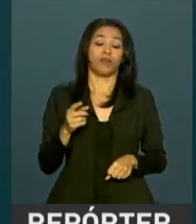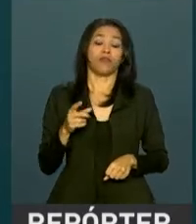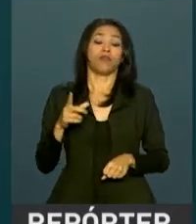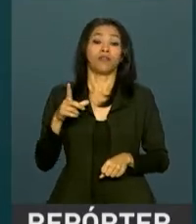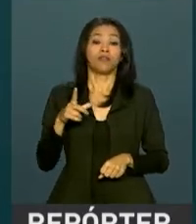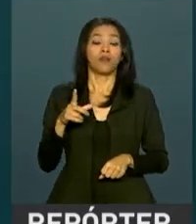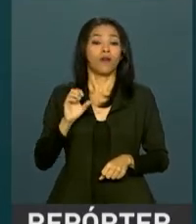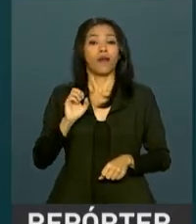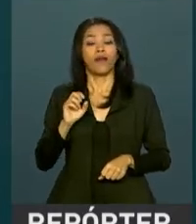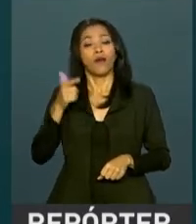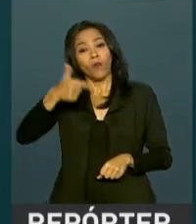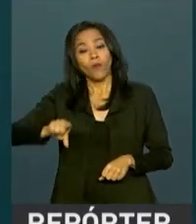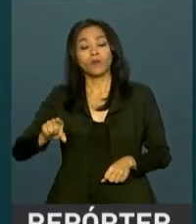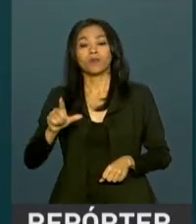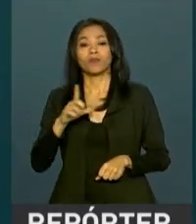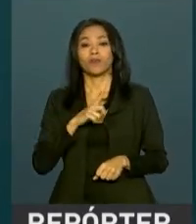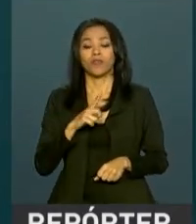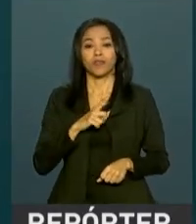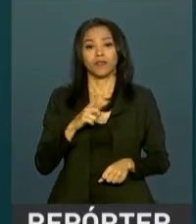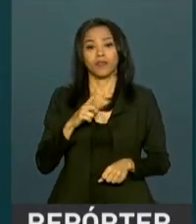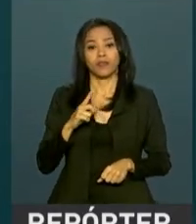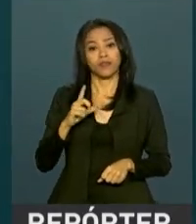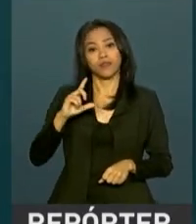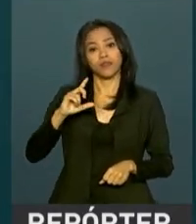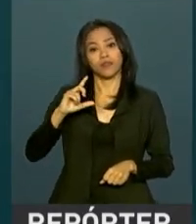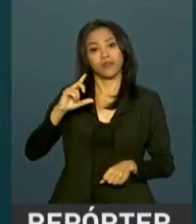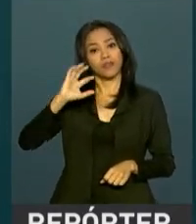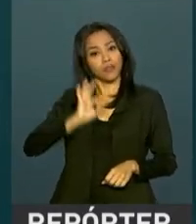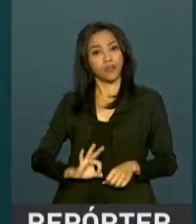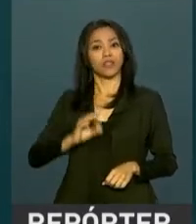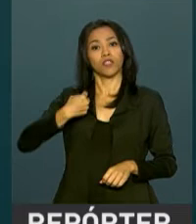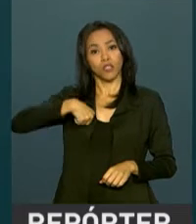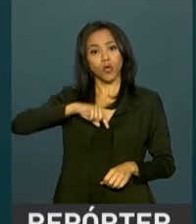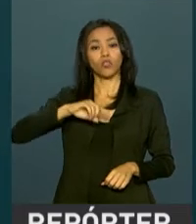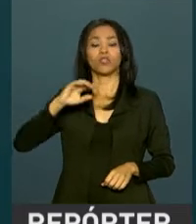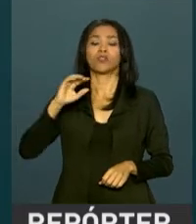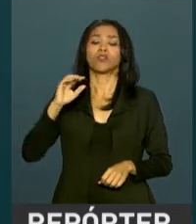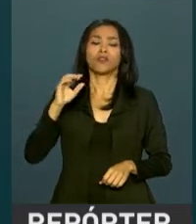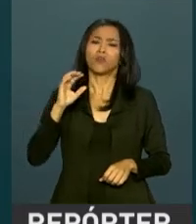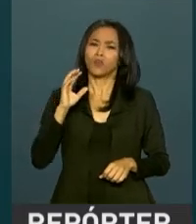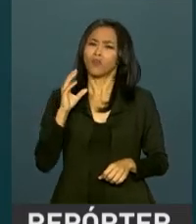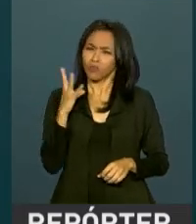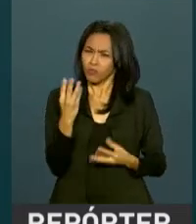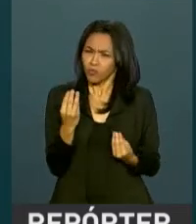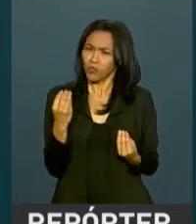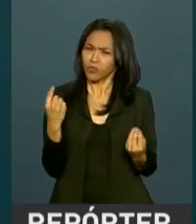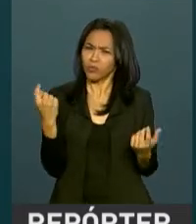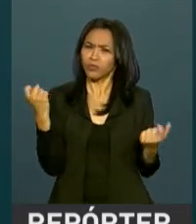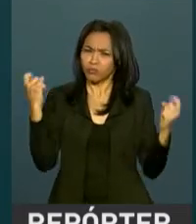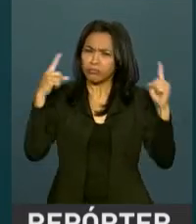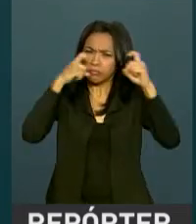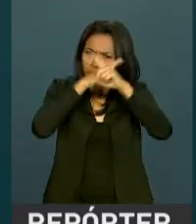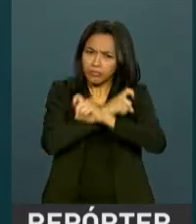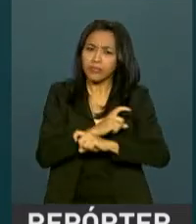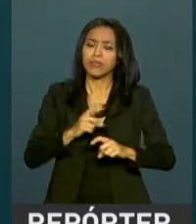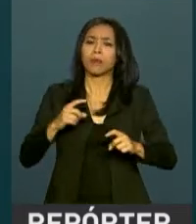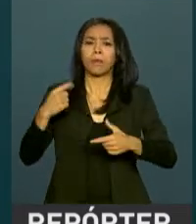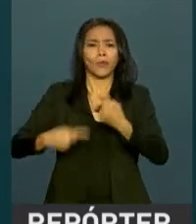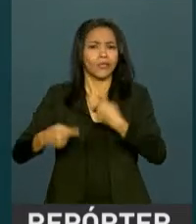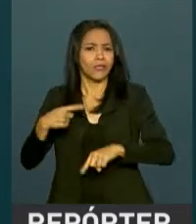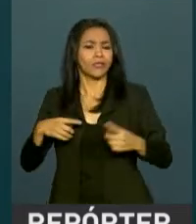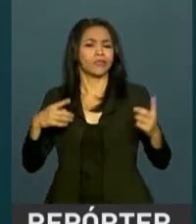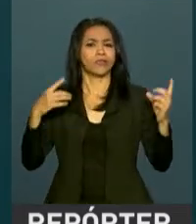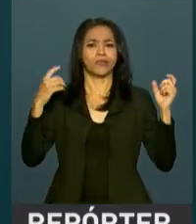é nós é estamos superando com muitas dificuldades dificuldades políticas